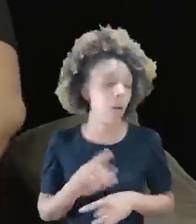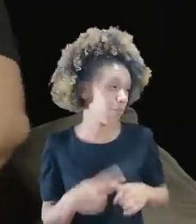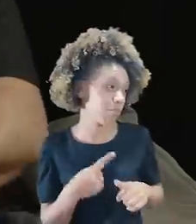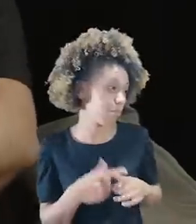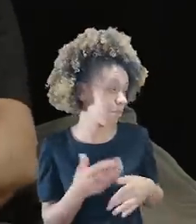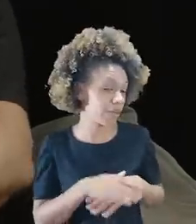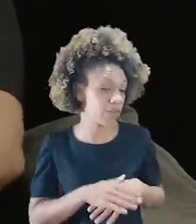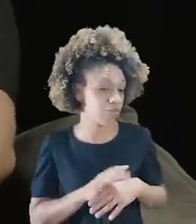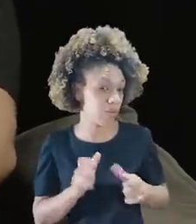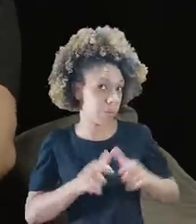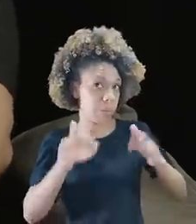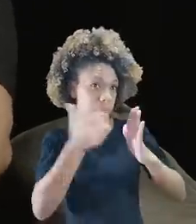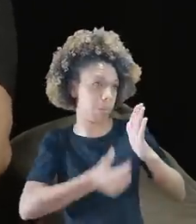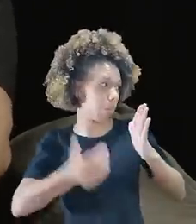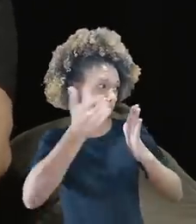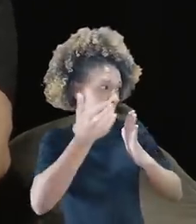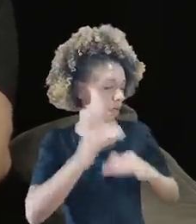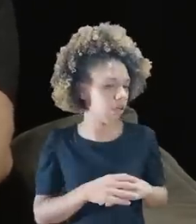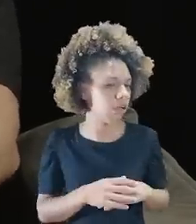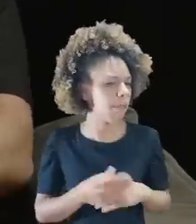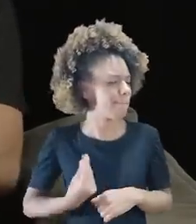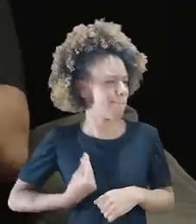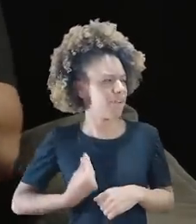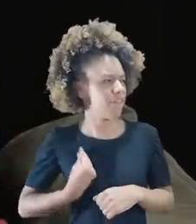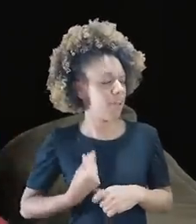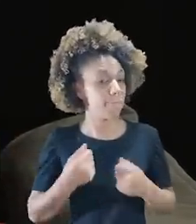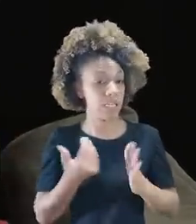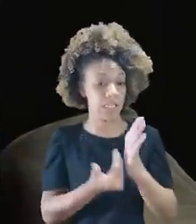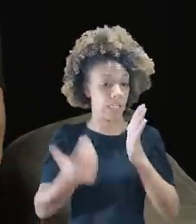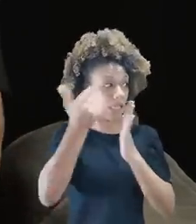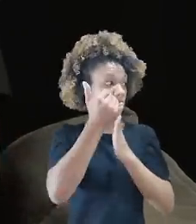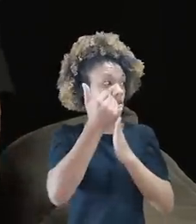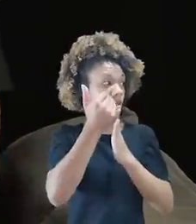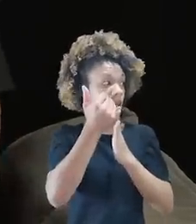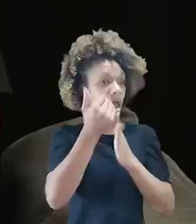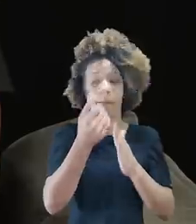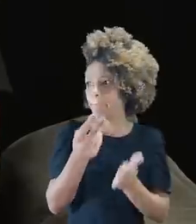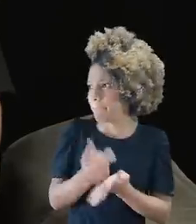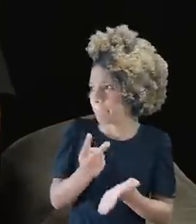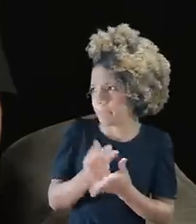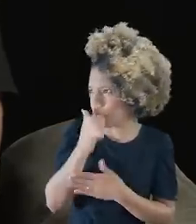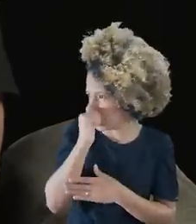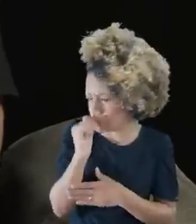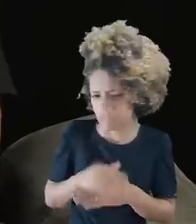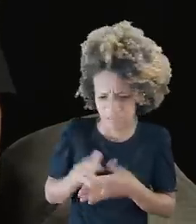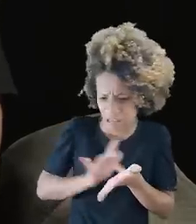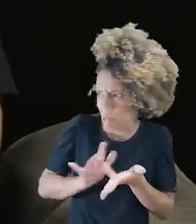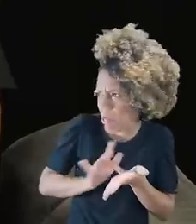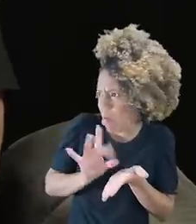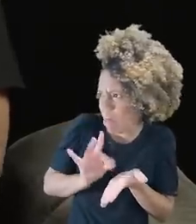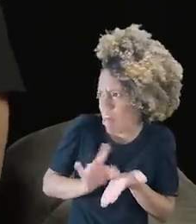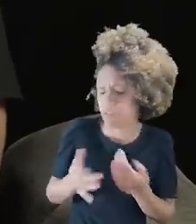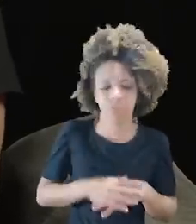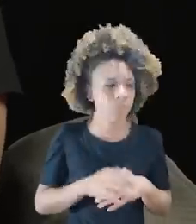começar que eu achei muito legal que a gente falou assim cara as pessoas elas estão eu acho que a ignorância foi visto foi tão mal Vista durante muito tempo